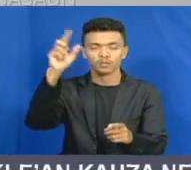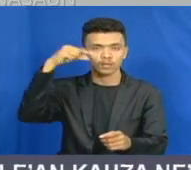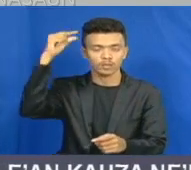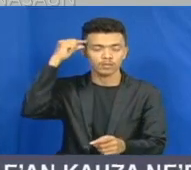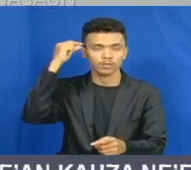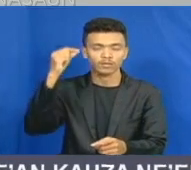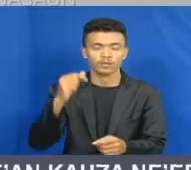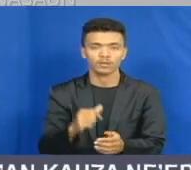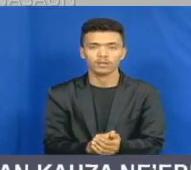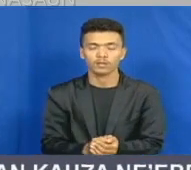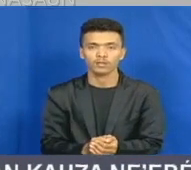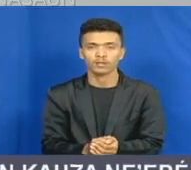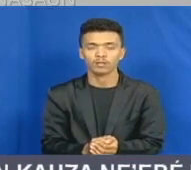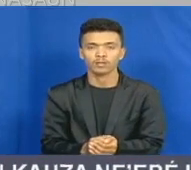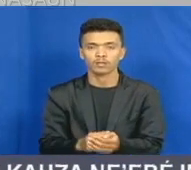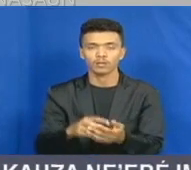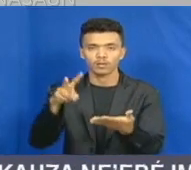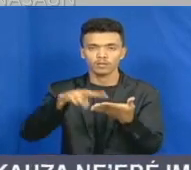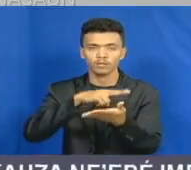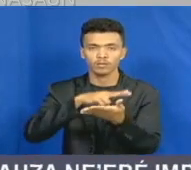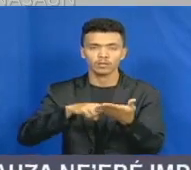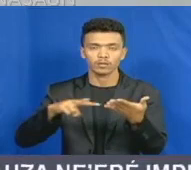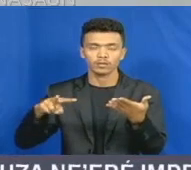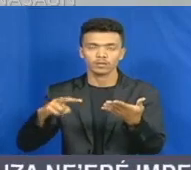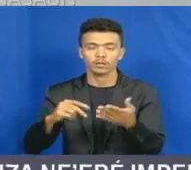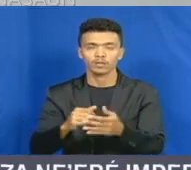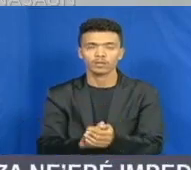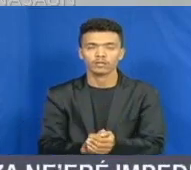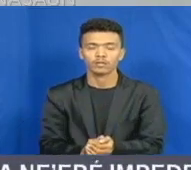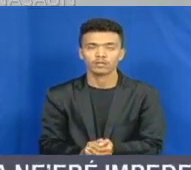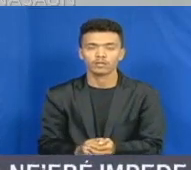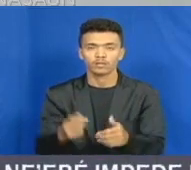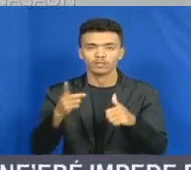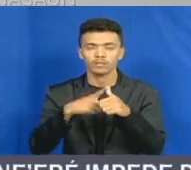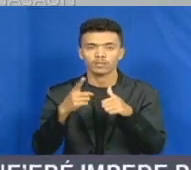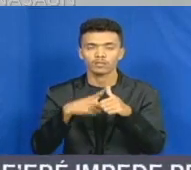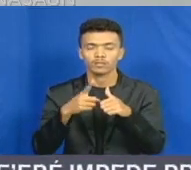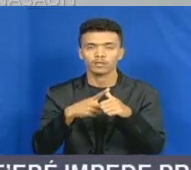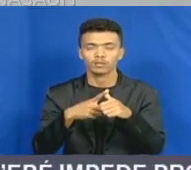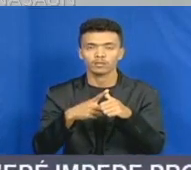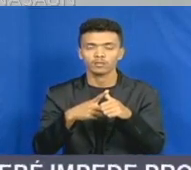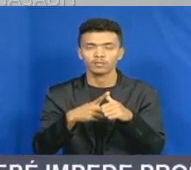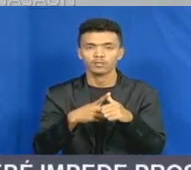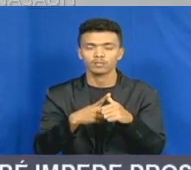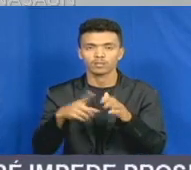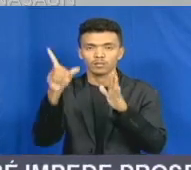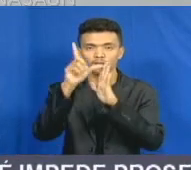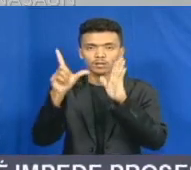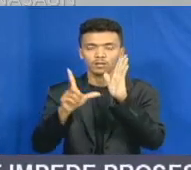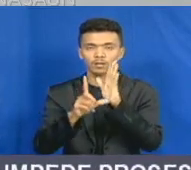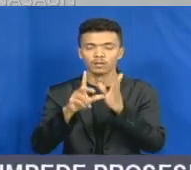governo si regulador ira ne violação ba ia pelo menos a legislação balo primeiro si halo violação ba lei